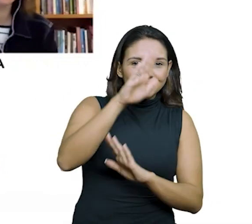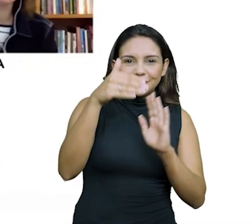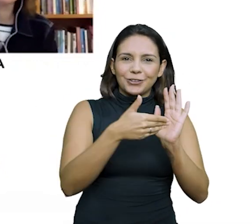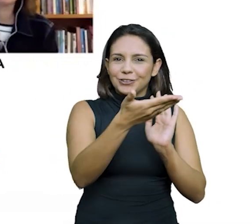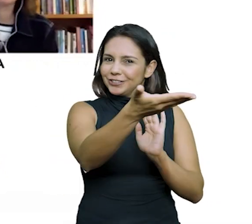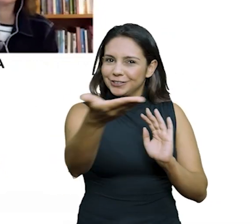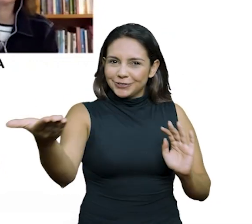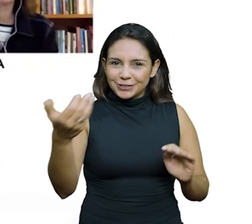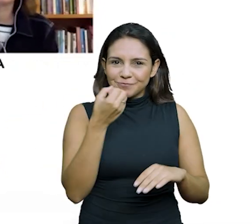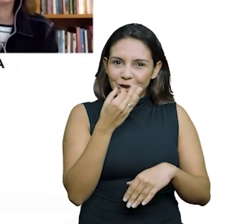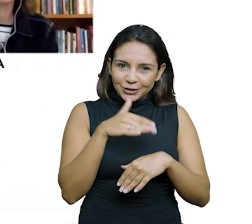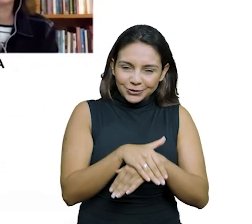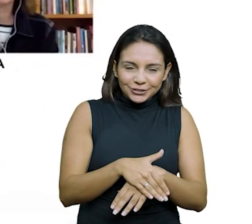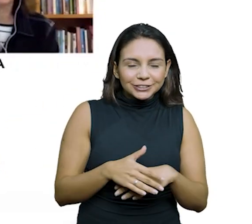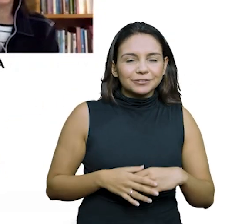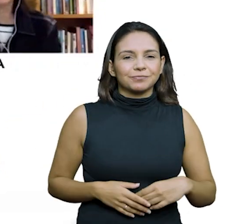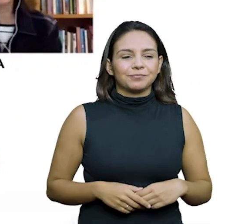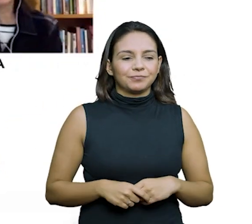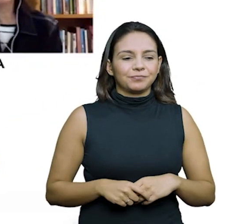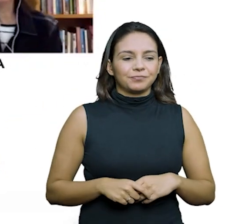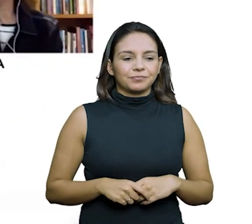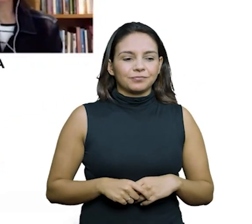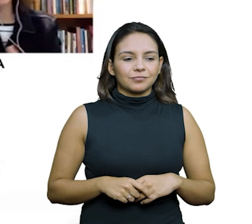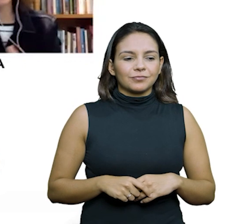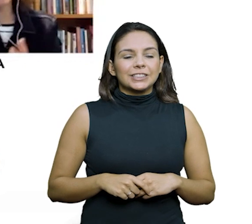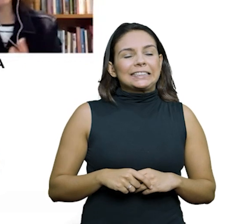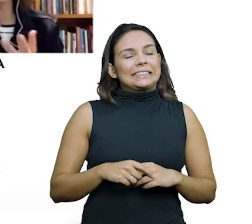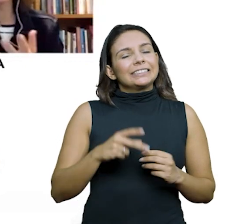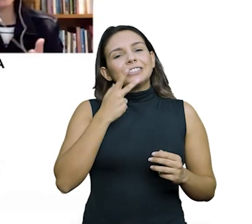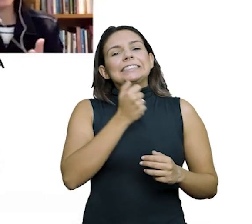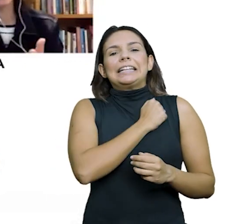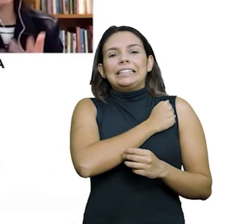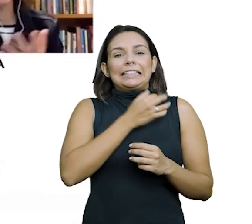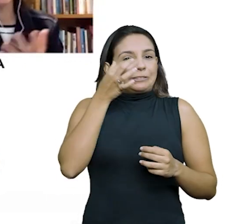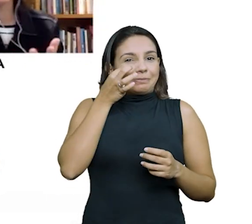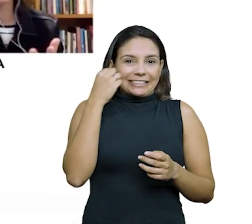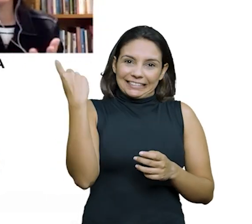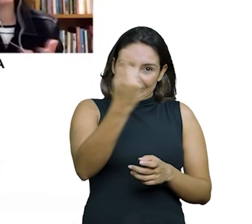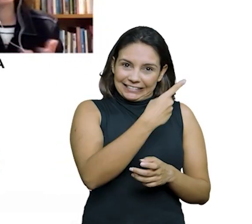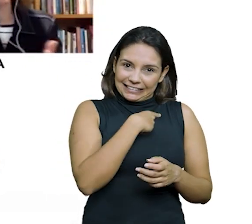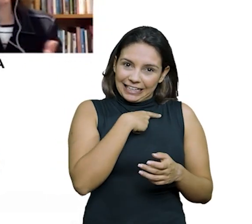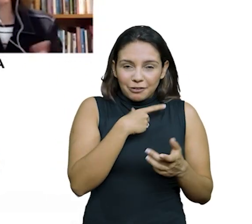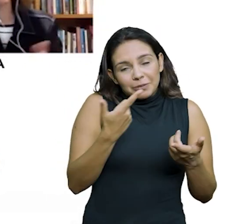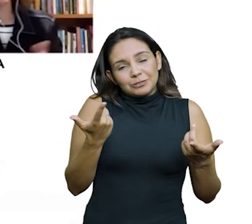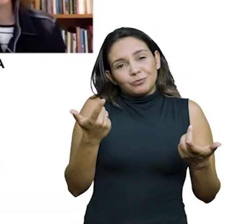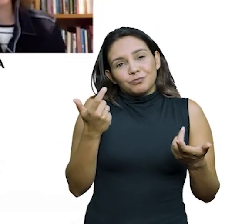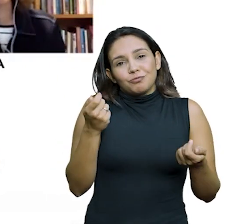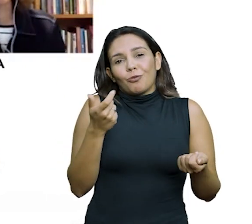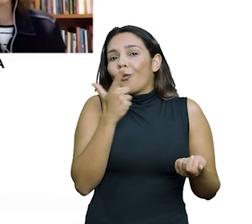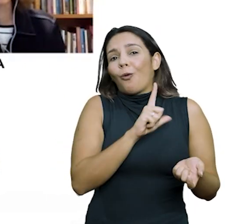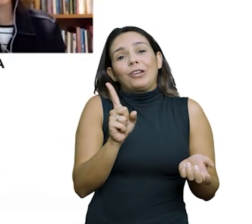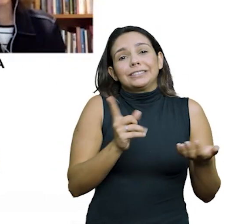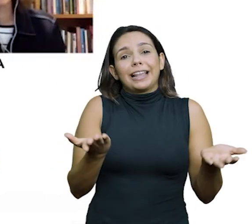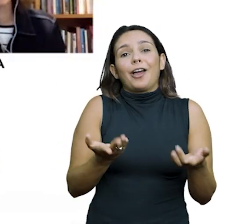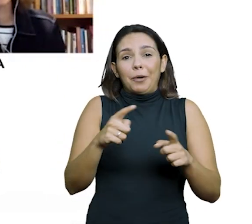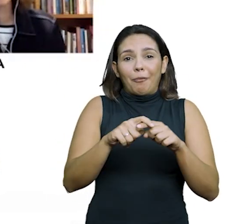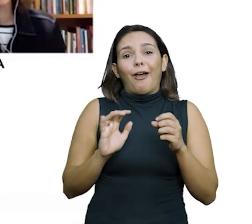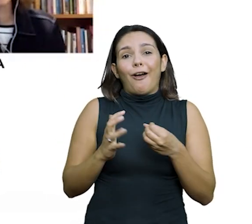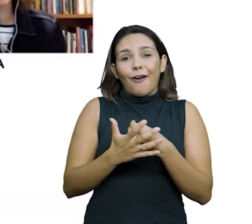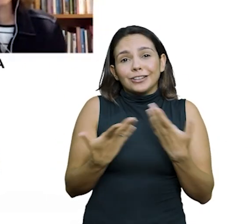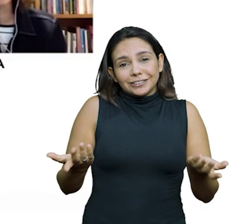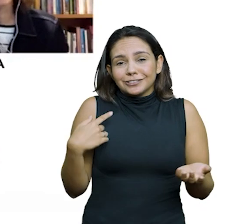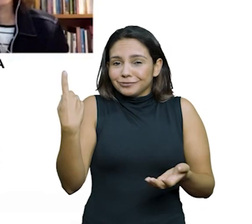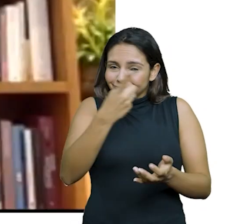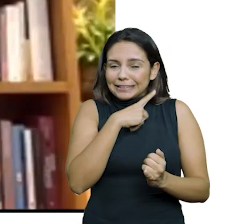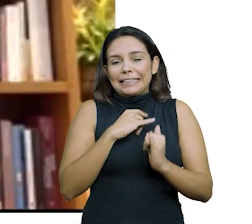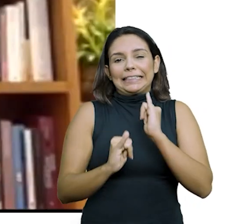que está conosco. Podia ser presencial, mas já que não tem jeito, vamos contentar com o virtual, né? Não é? É